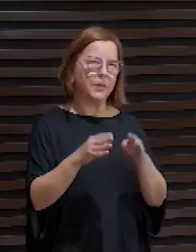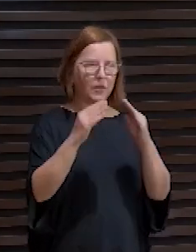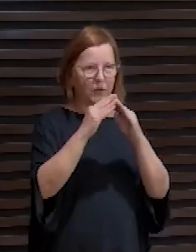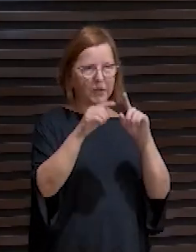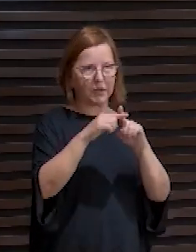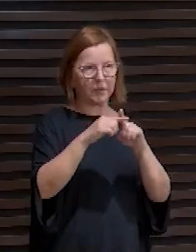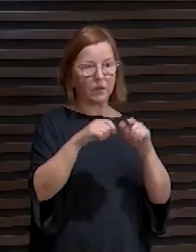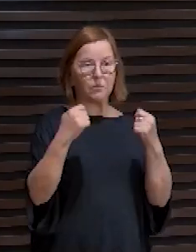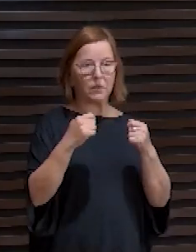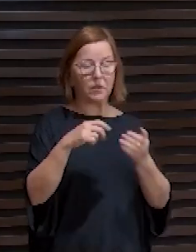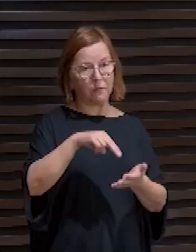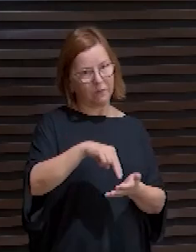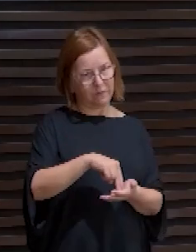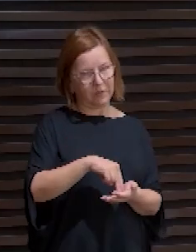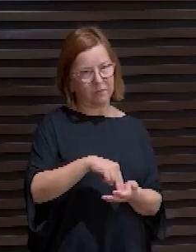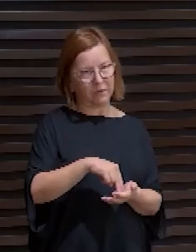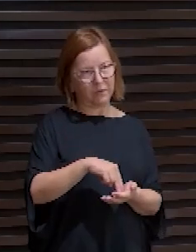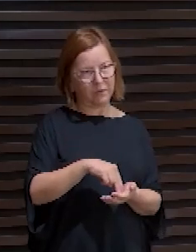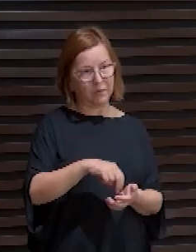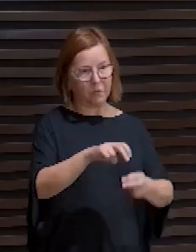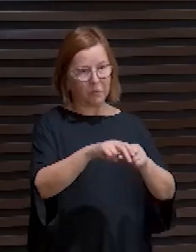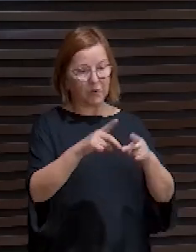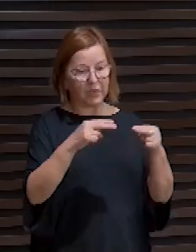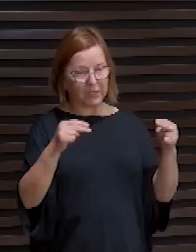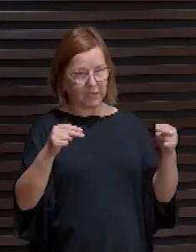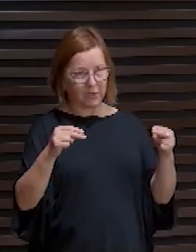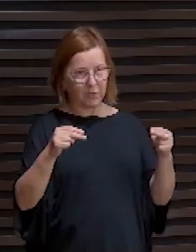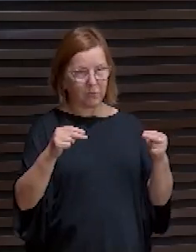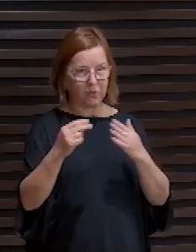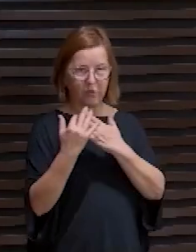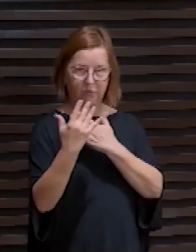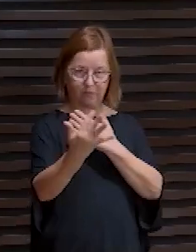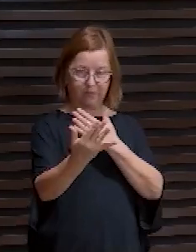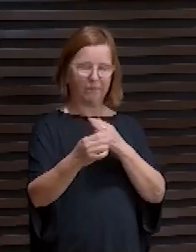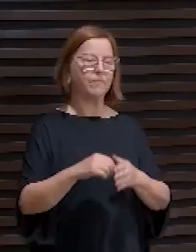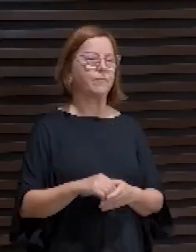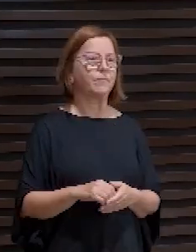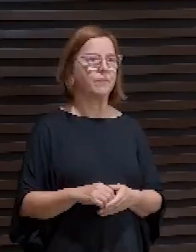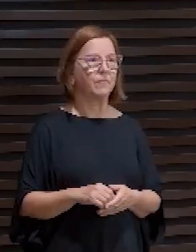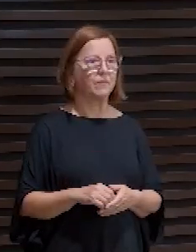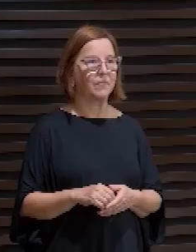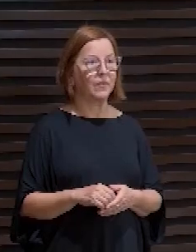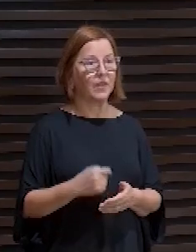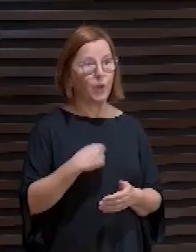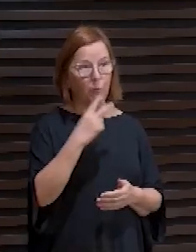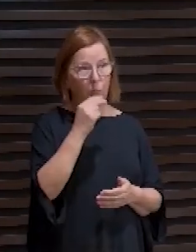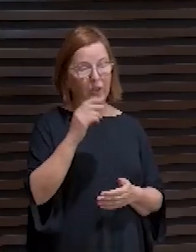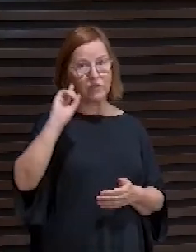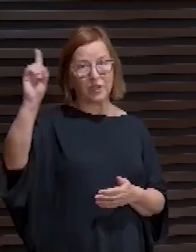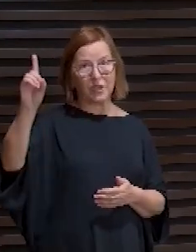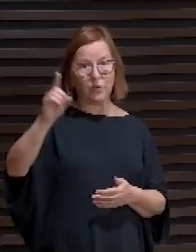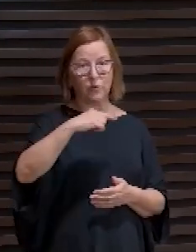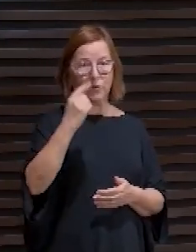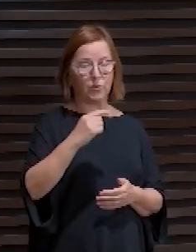permanecer firmes para as coisas que virão pela frente. Eu creio que Deus tem nos alertado em relação a isso, a